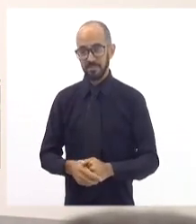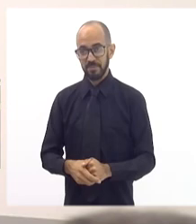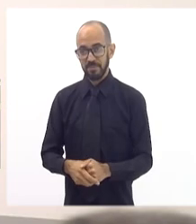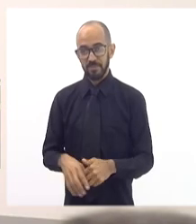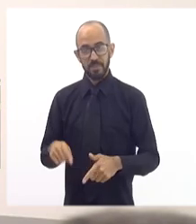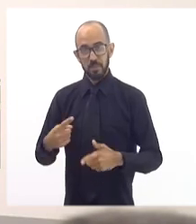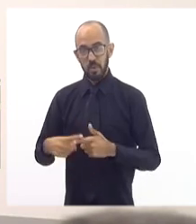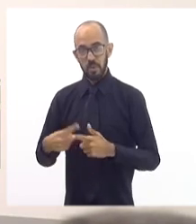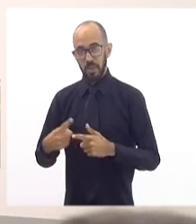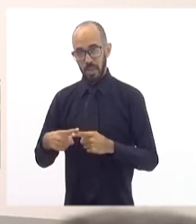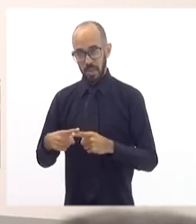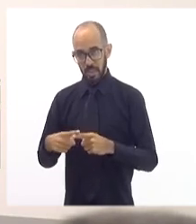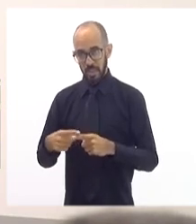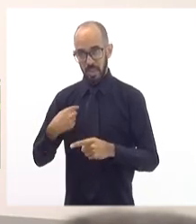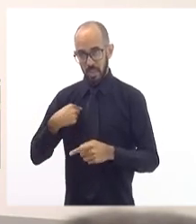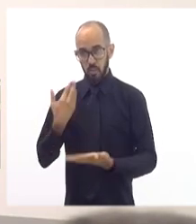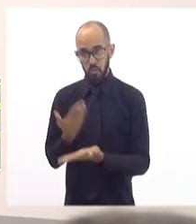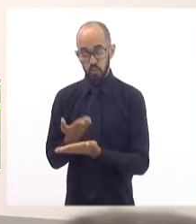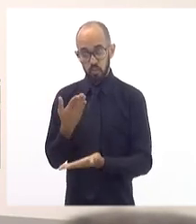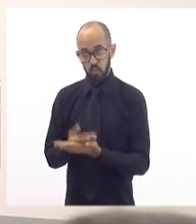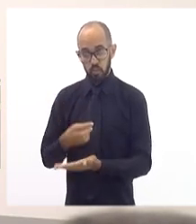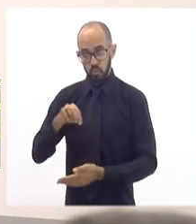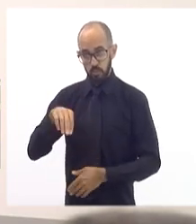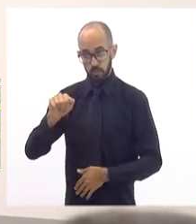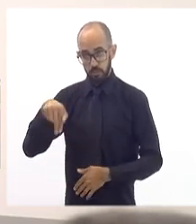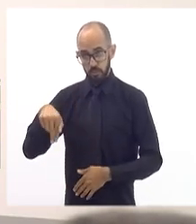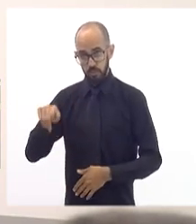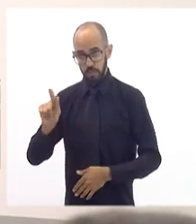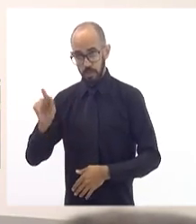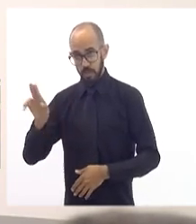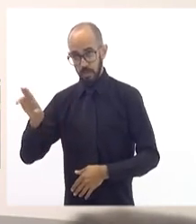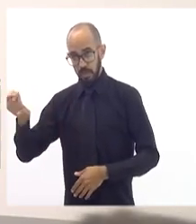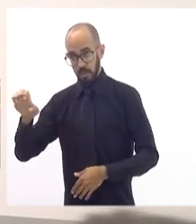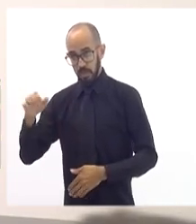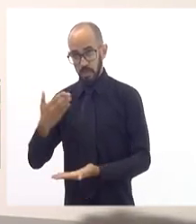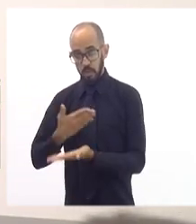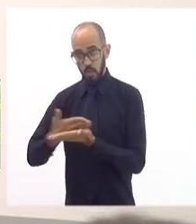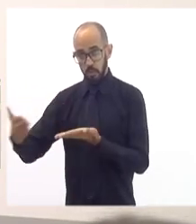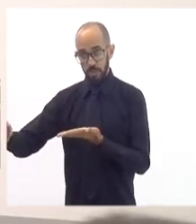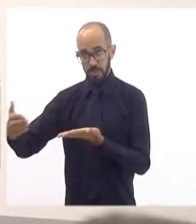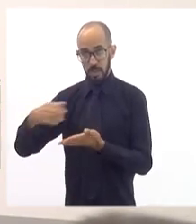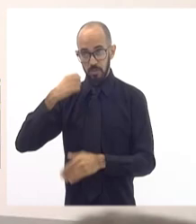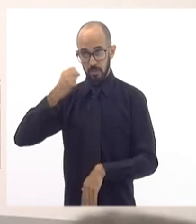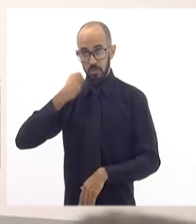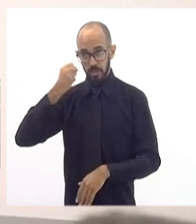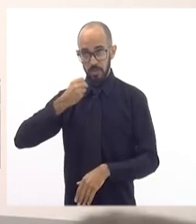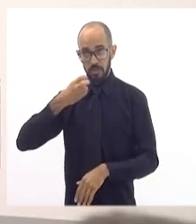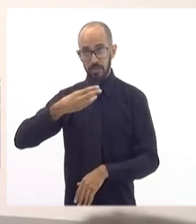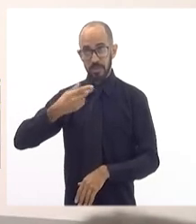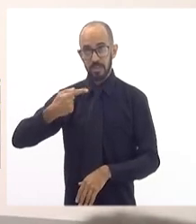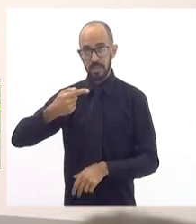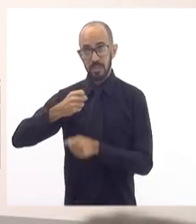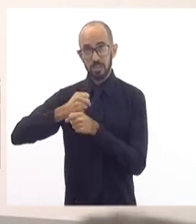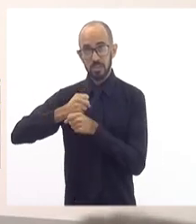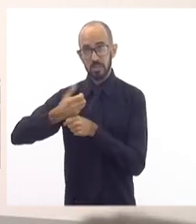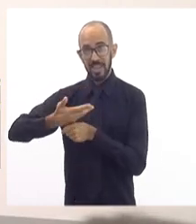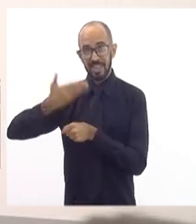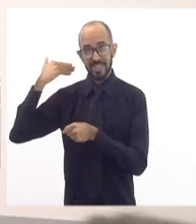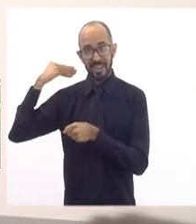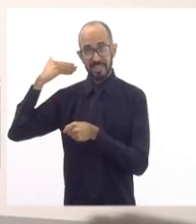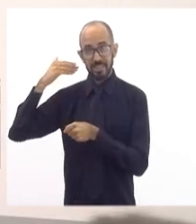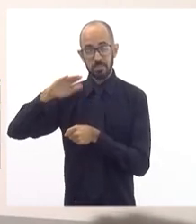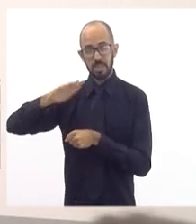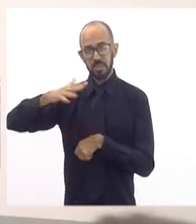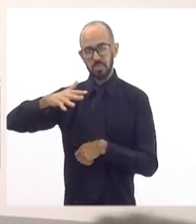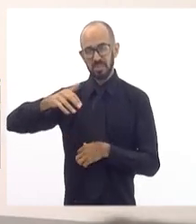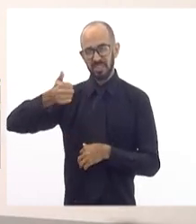porque eu estudo os manguezais e com ele comecei pela Baía de Sepetiba há 37 anos é mas a